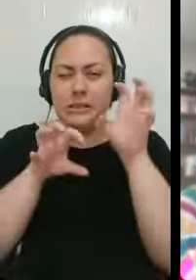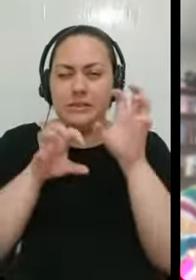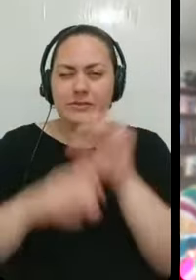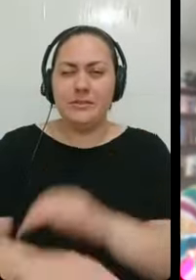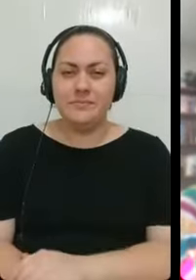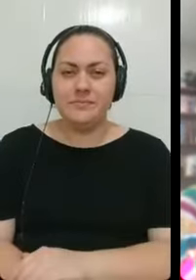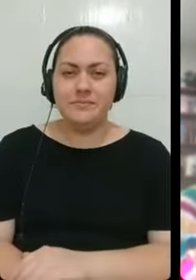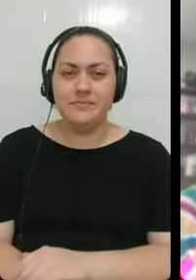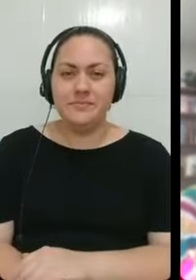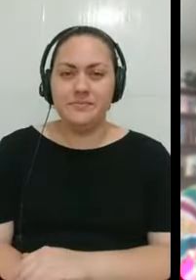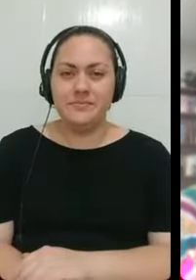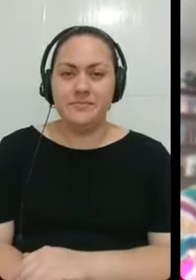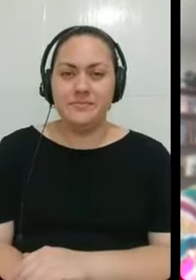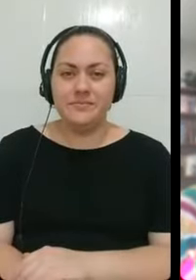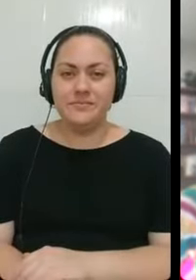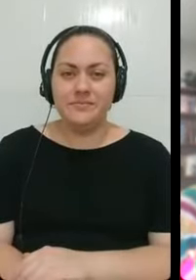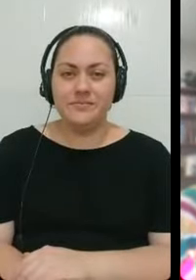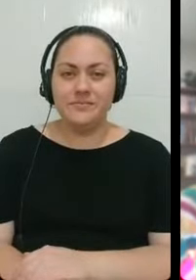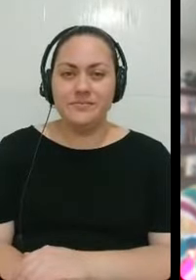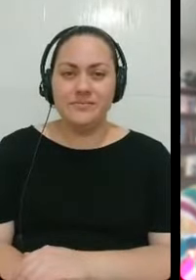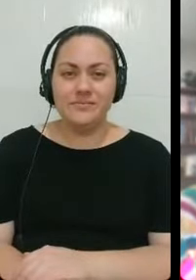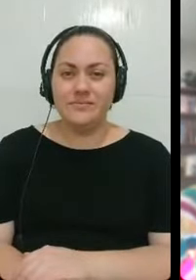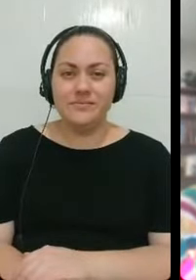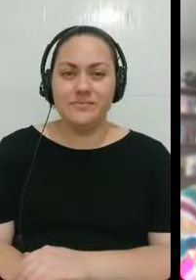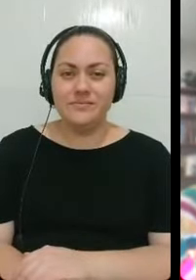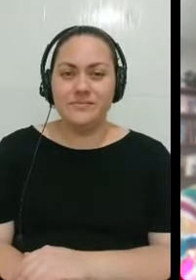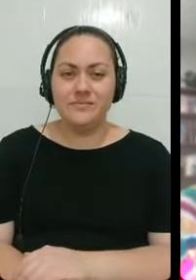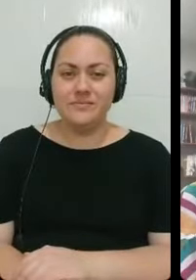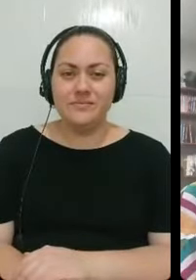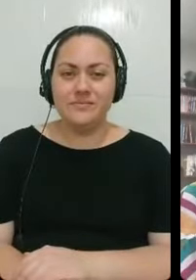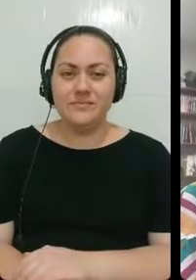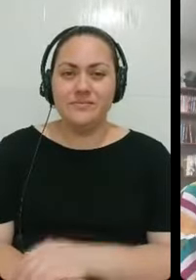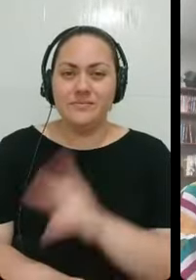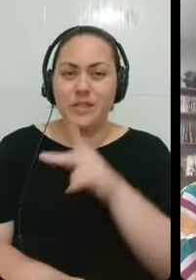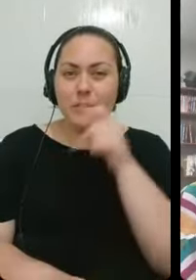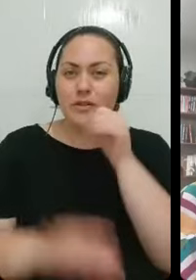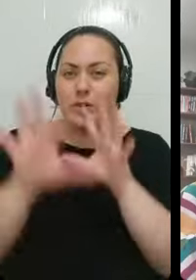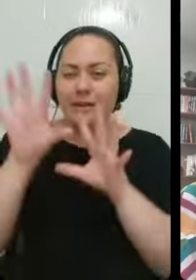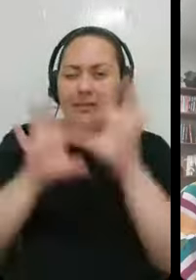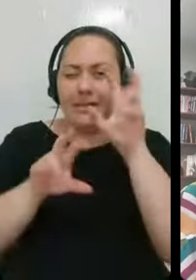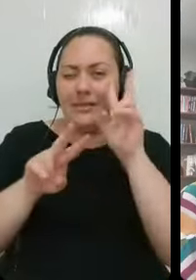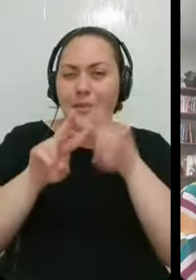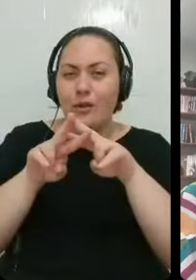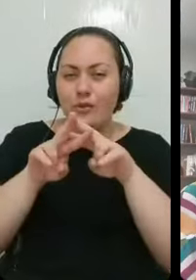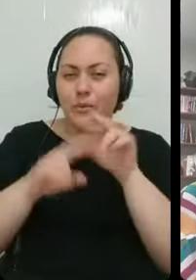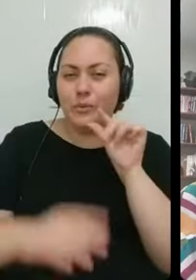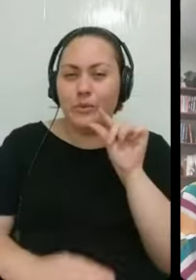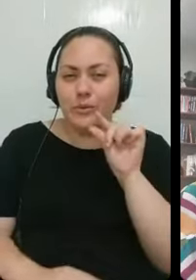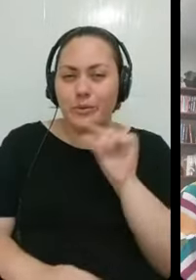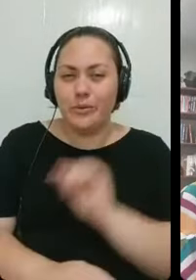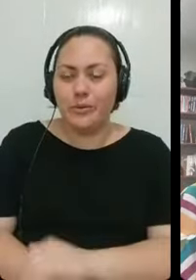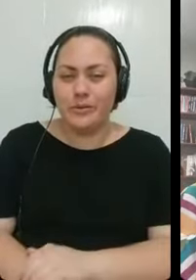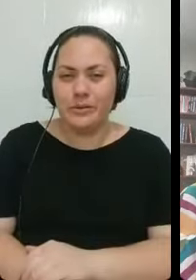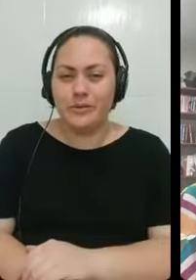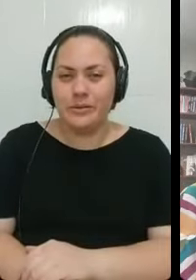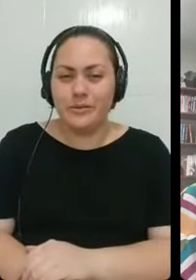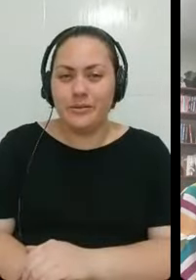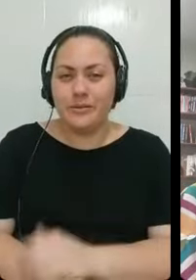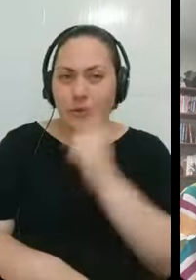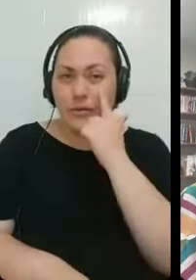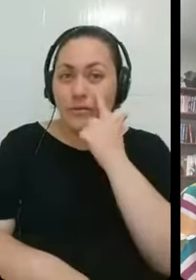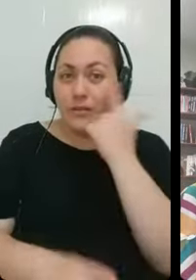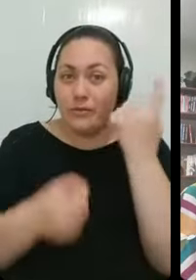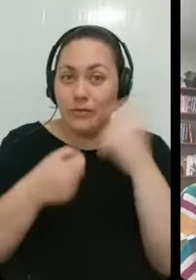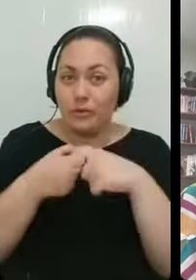faz uma troca, se comunicar. Professor, tá trancando um pouquinho. Me ouve? Vamos ver se volta.